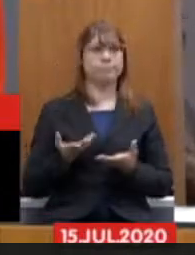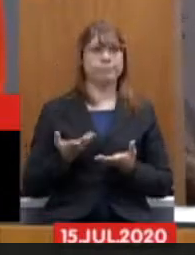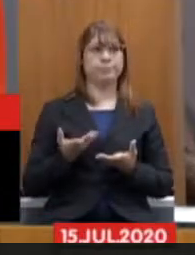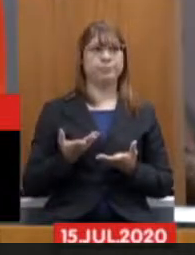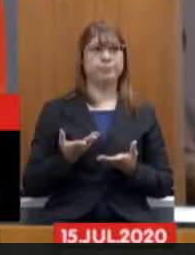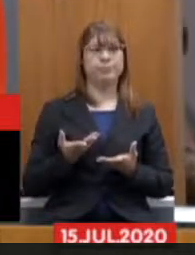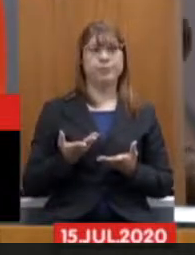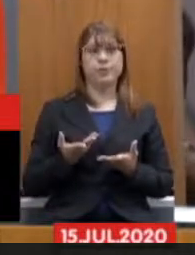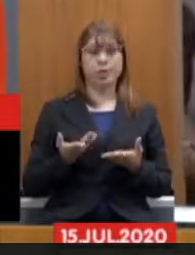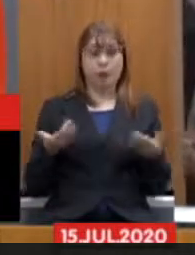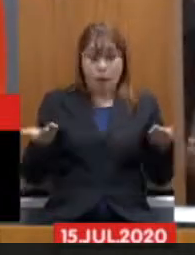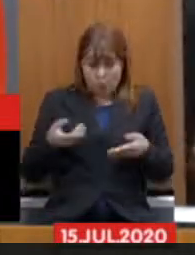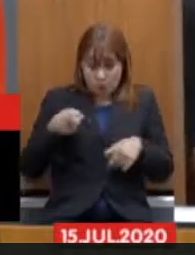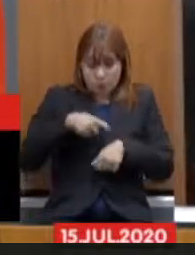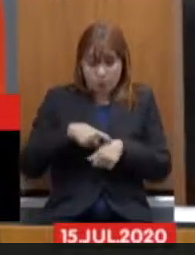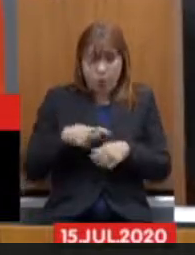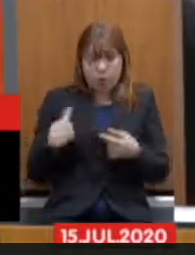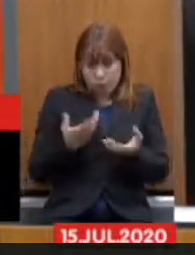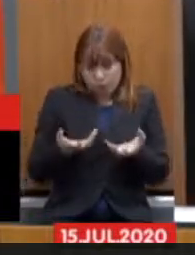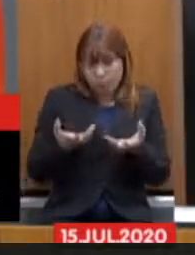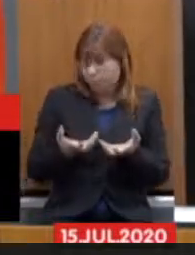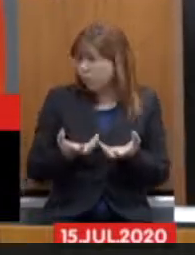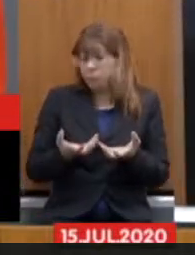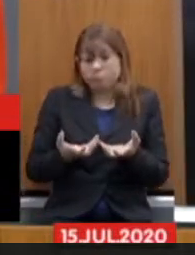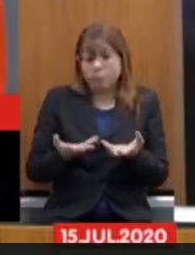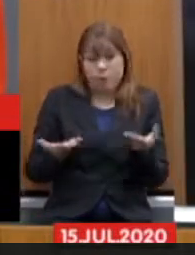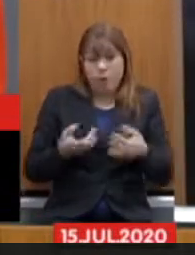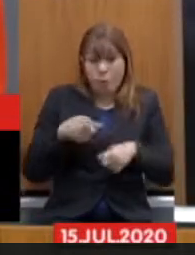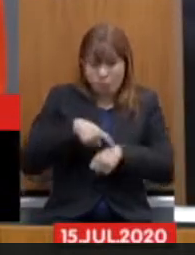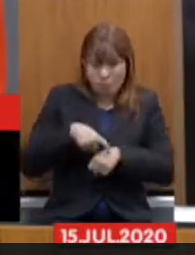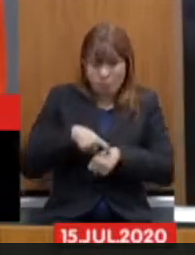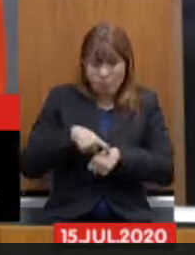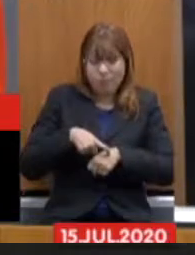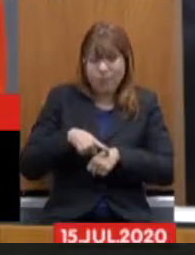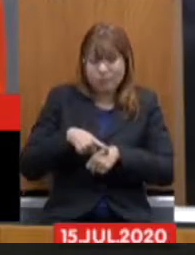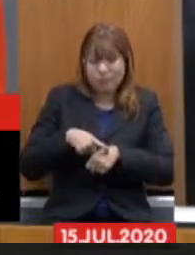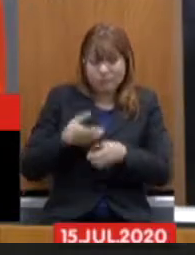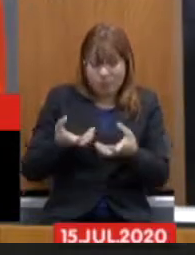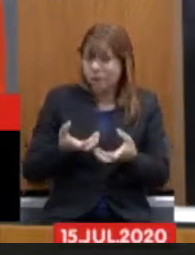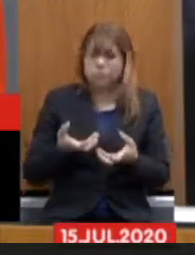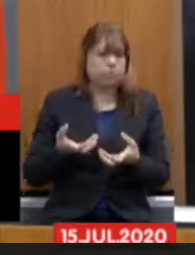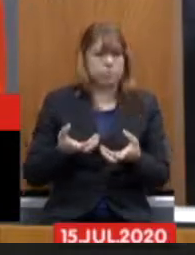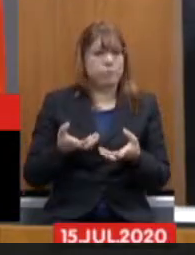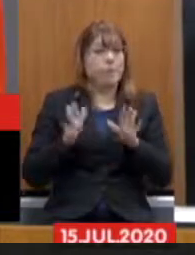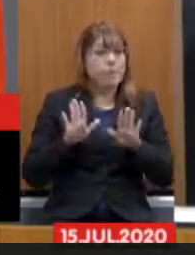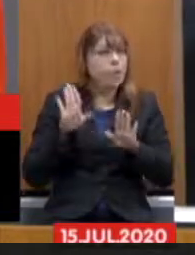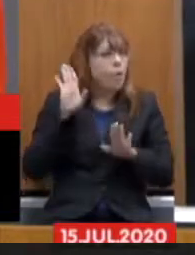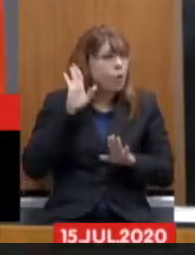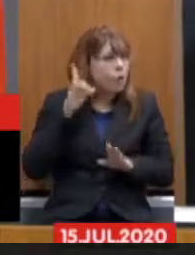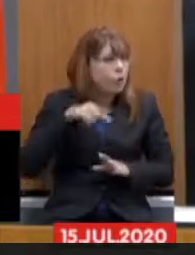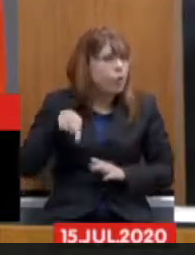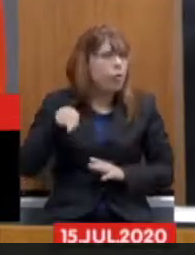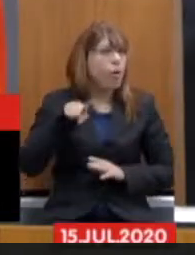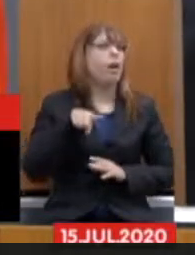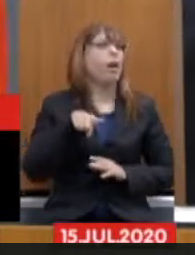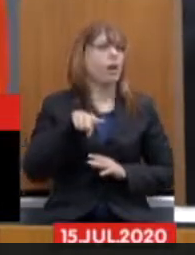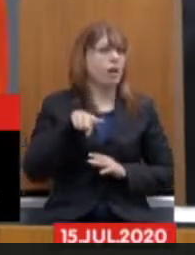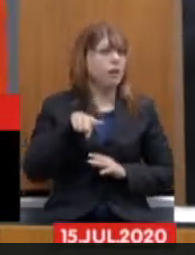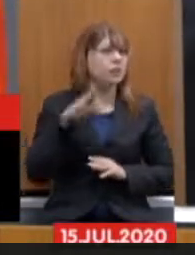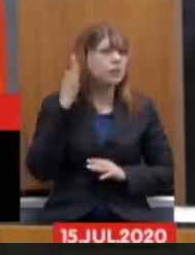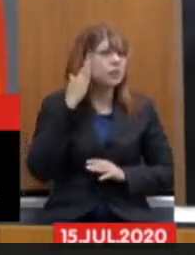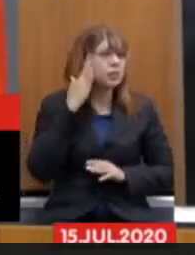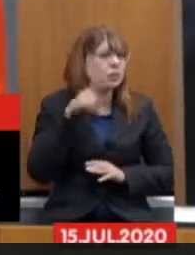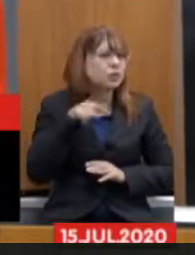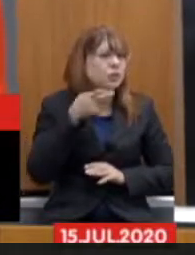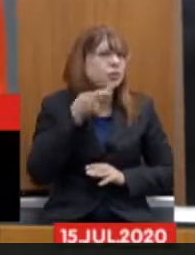o formato que nós queremos não é o momento que nós queremos mas a escuta de vocês a